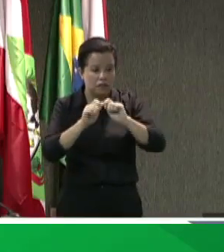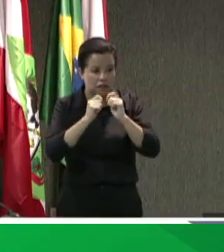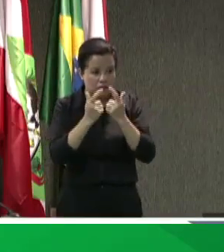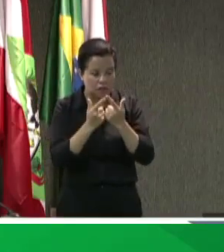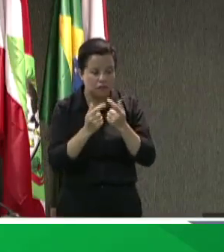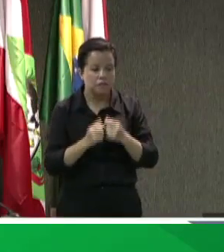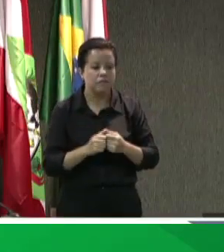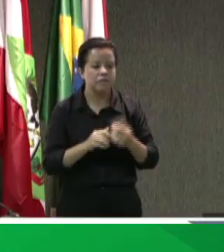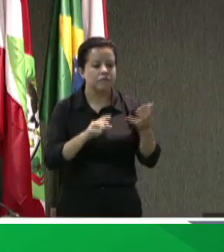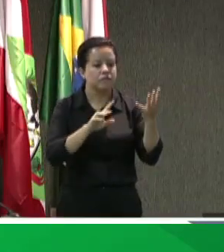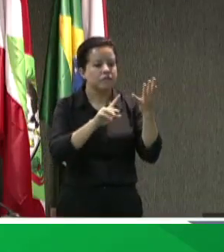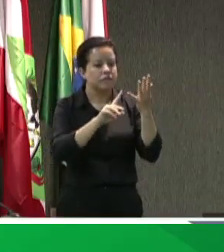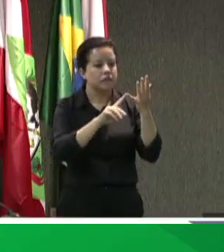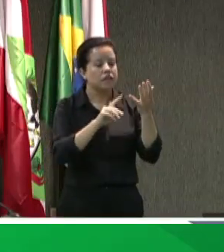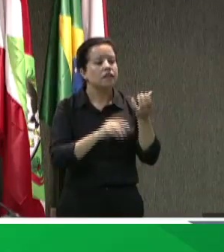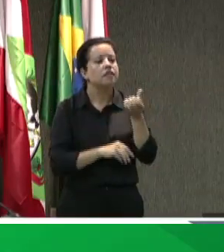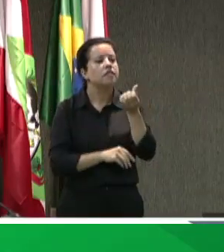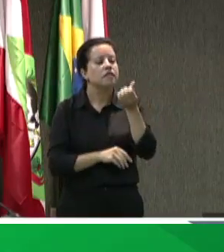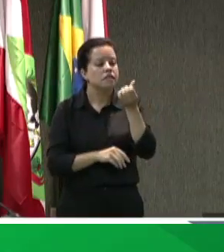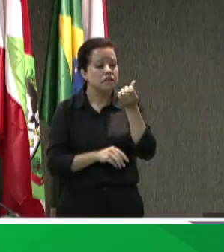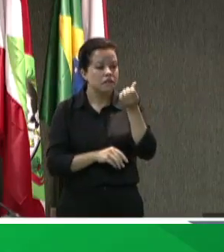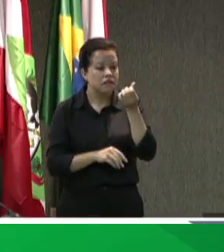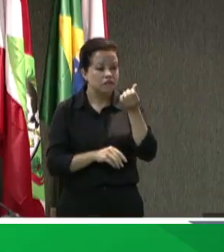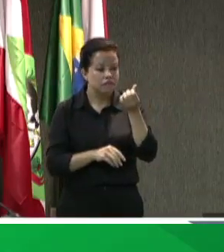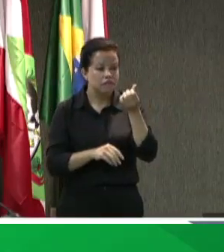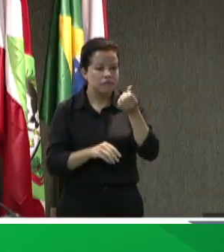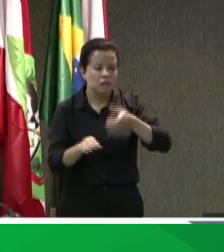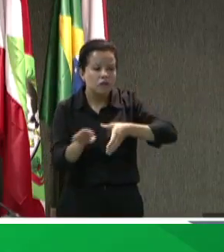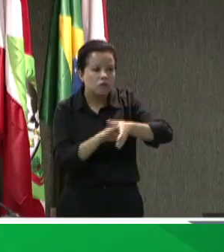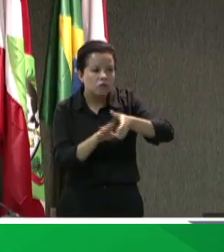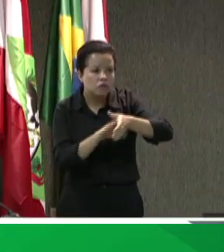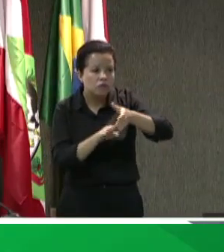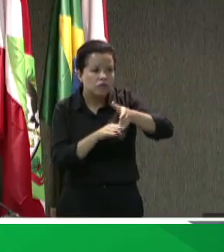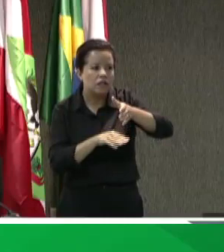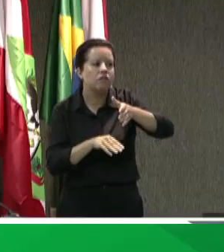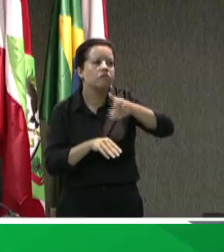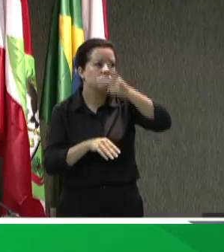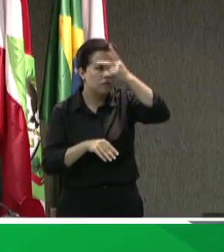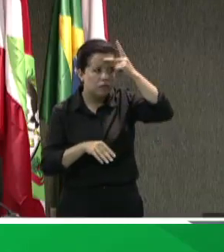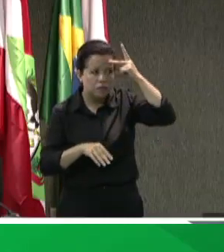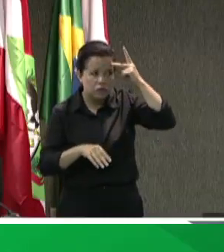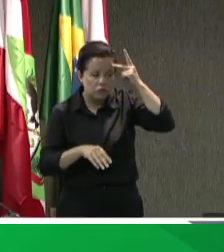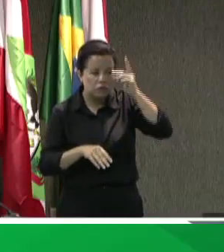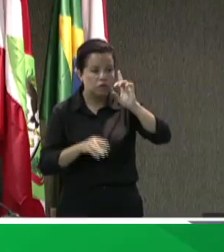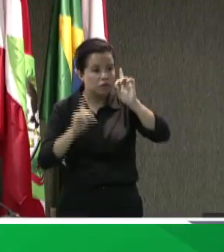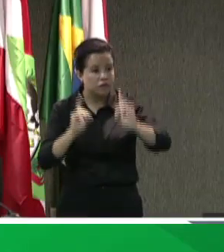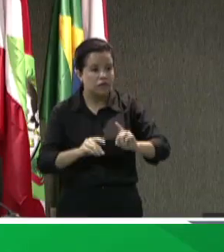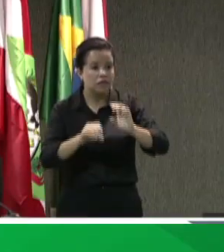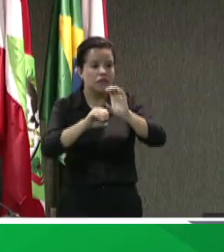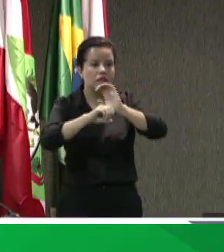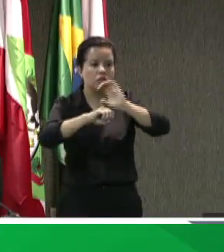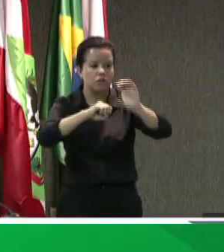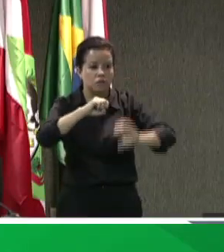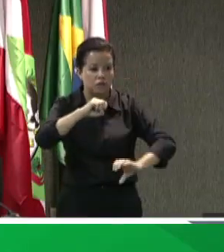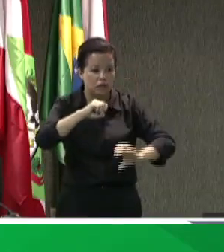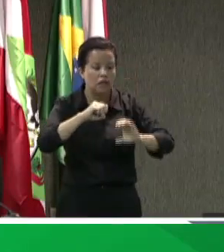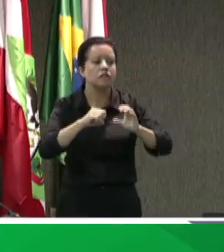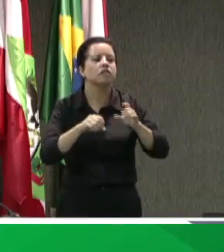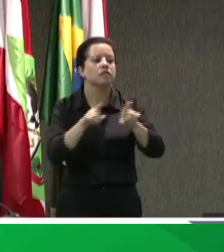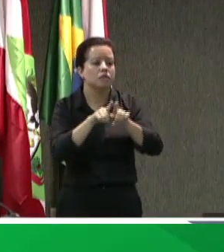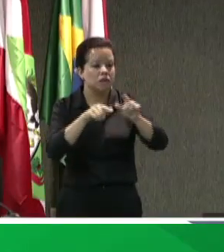proposta: Conselho Estadual dos Direitos da Pessoa com Deficiência também atuar na defesa dessas